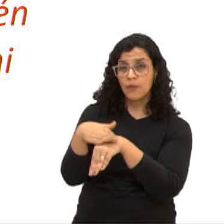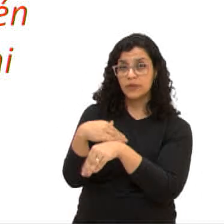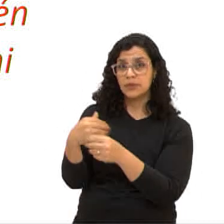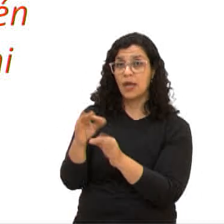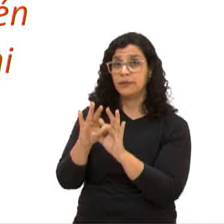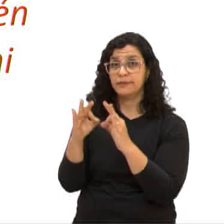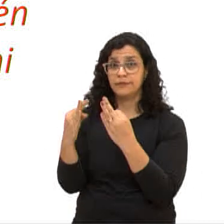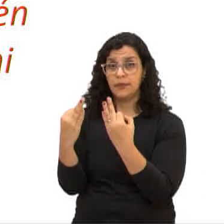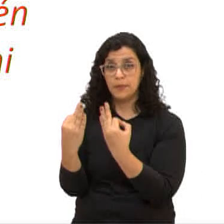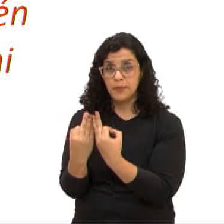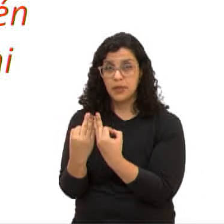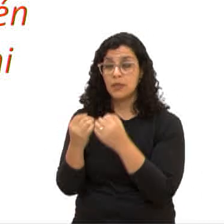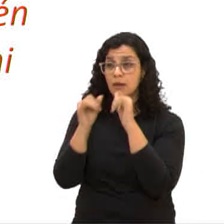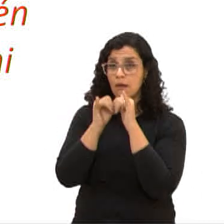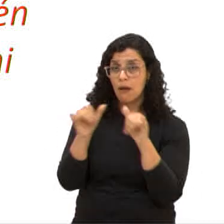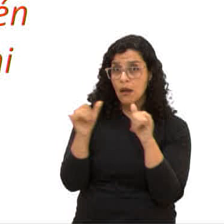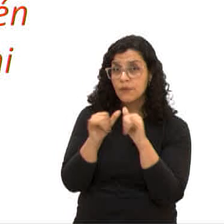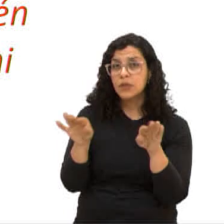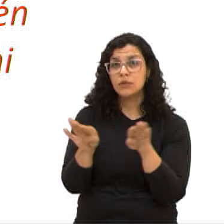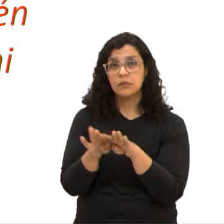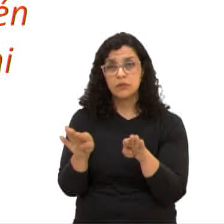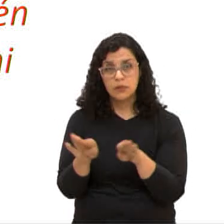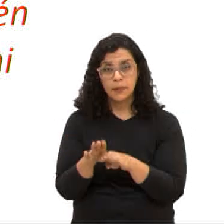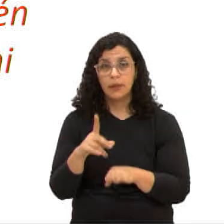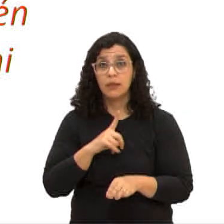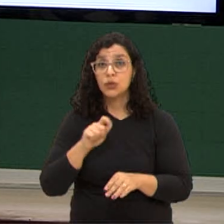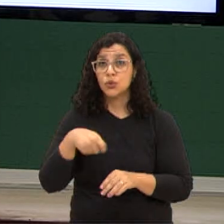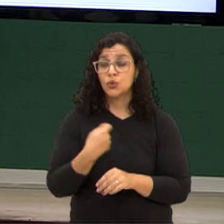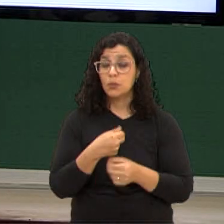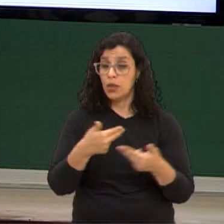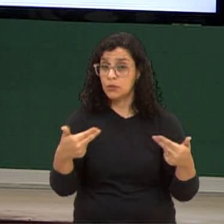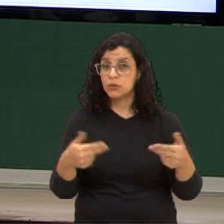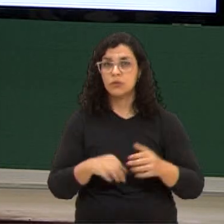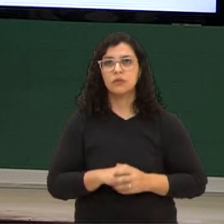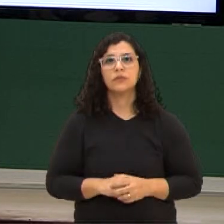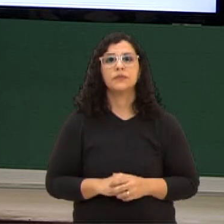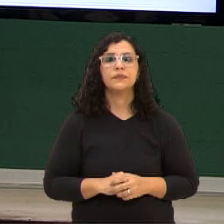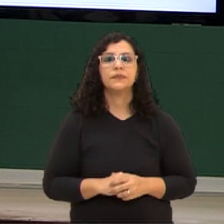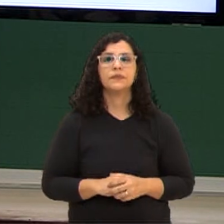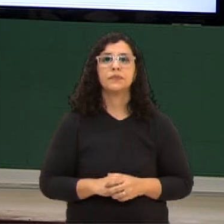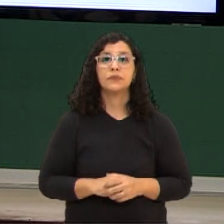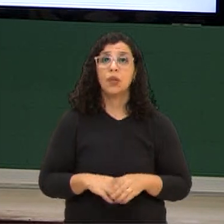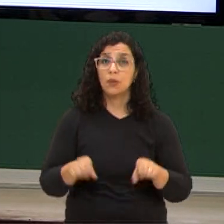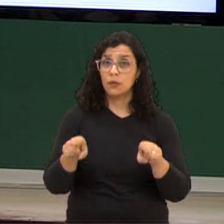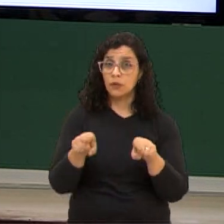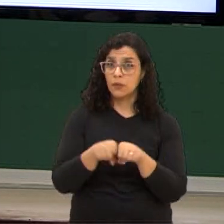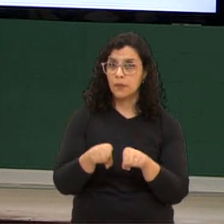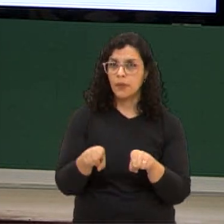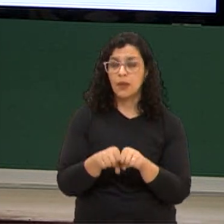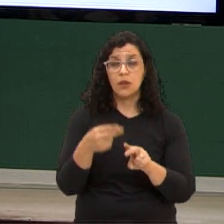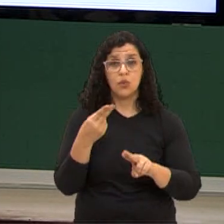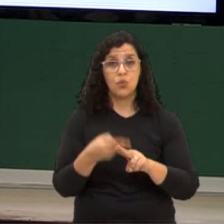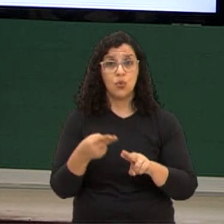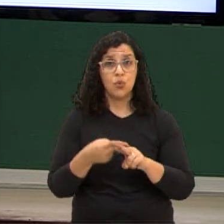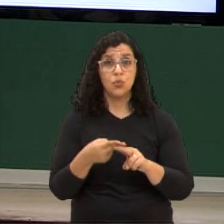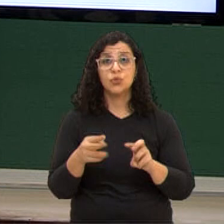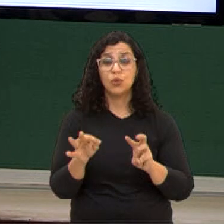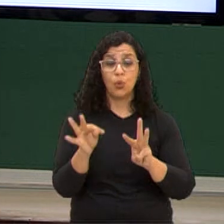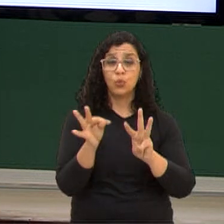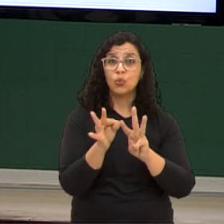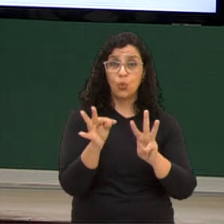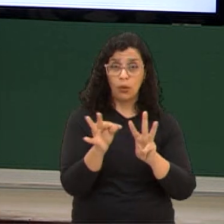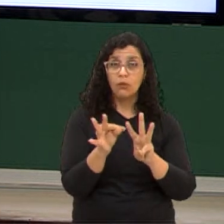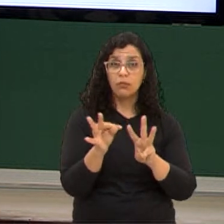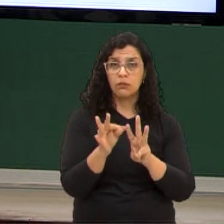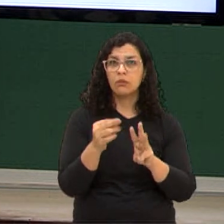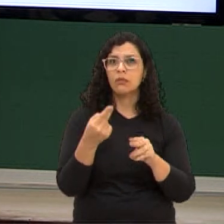meus familiares, dar recados e avisos sobre diversas coisas. E eu também utilizo os tweets no meu Twitter,